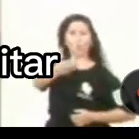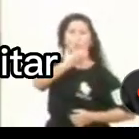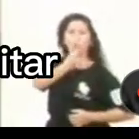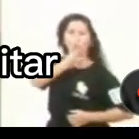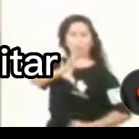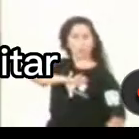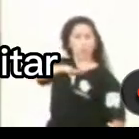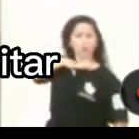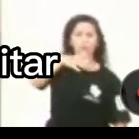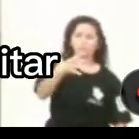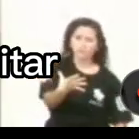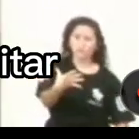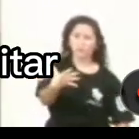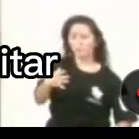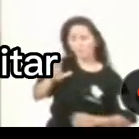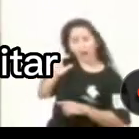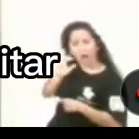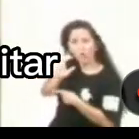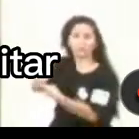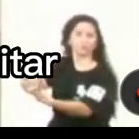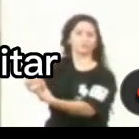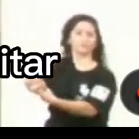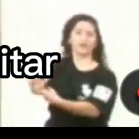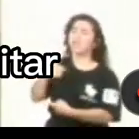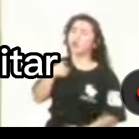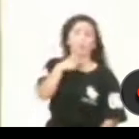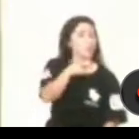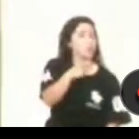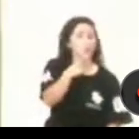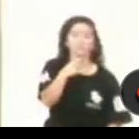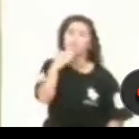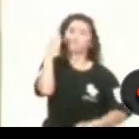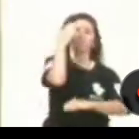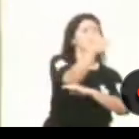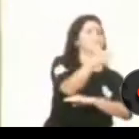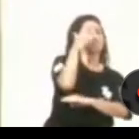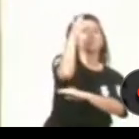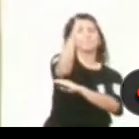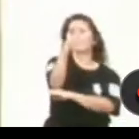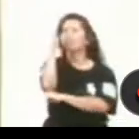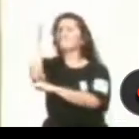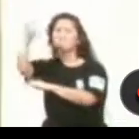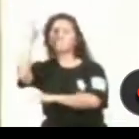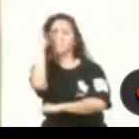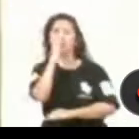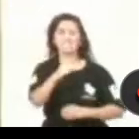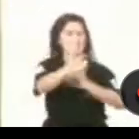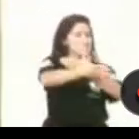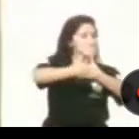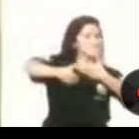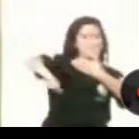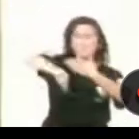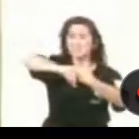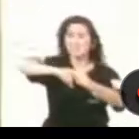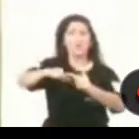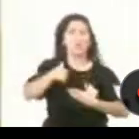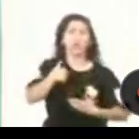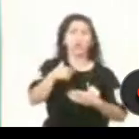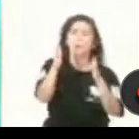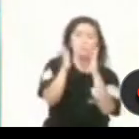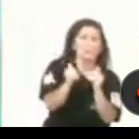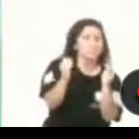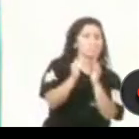não aguentava mais andar pelo Brasil e gritar. Não aguentava mais pedir, orem,